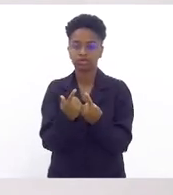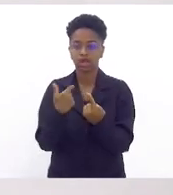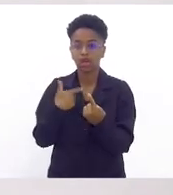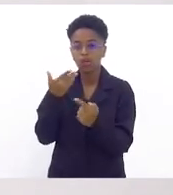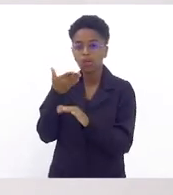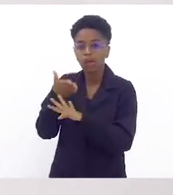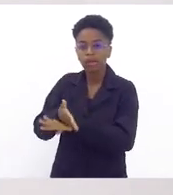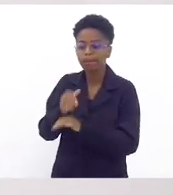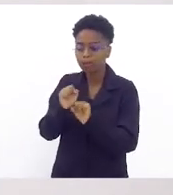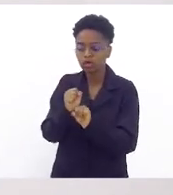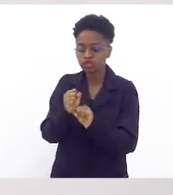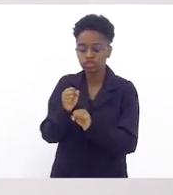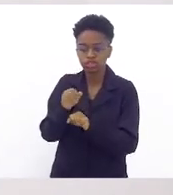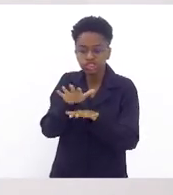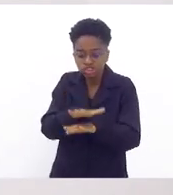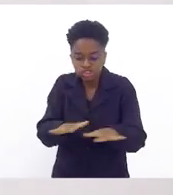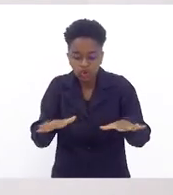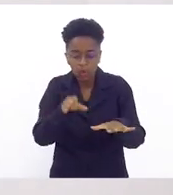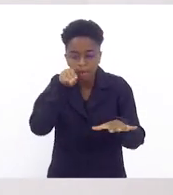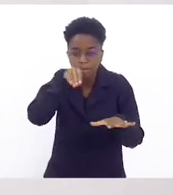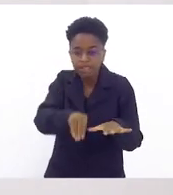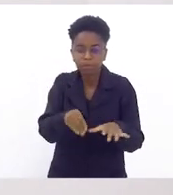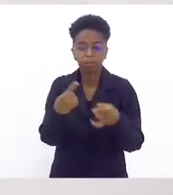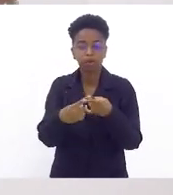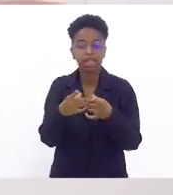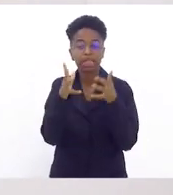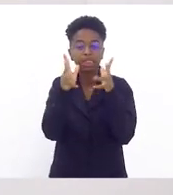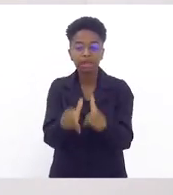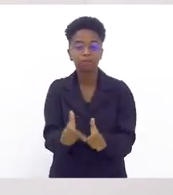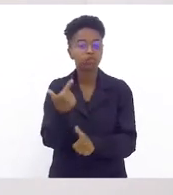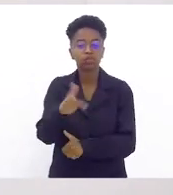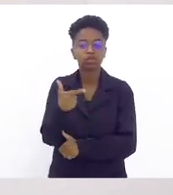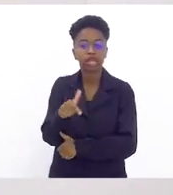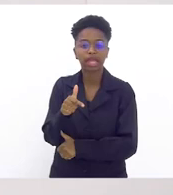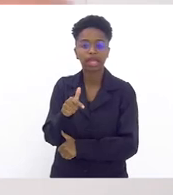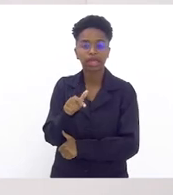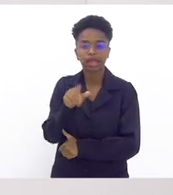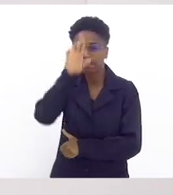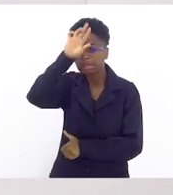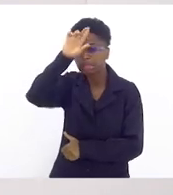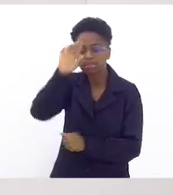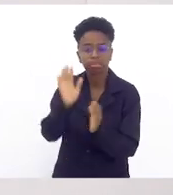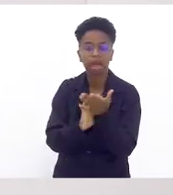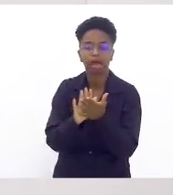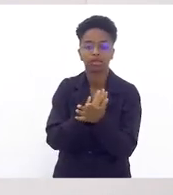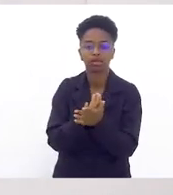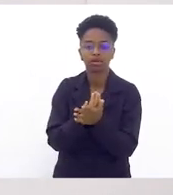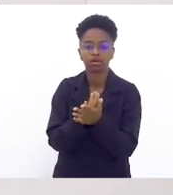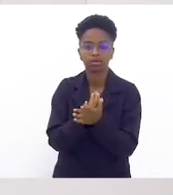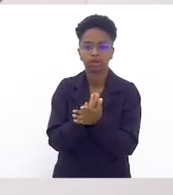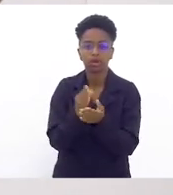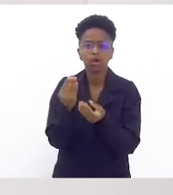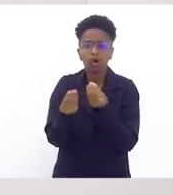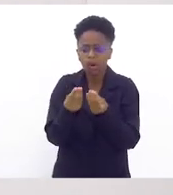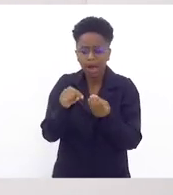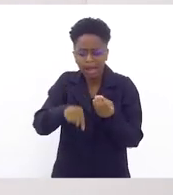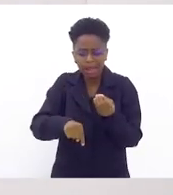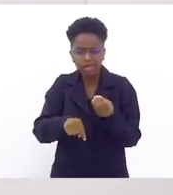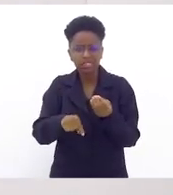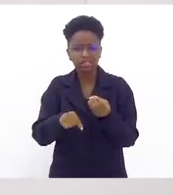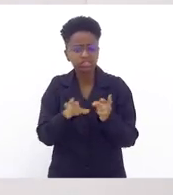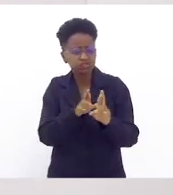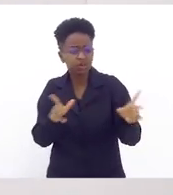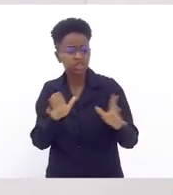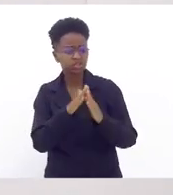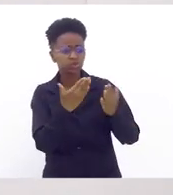entro eu posso beijar esse som que tá limpinho não tem cupim que chão é esse que não tem na minha escola eu sou